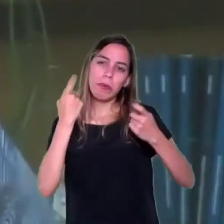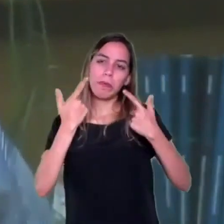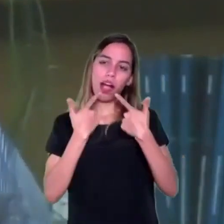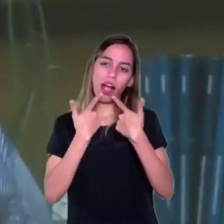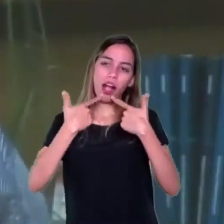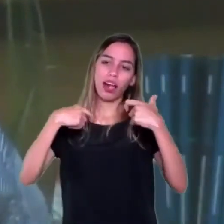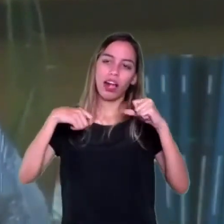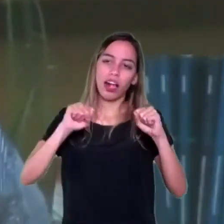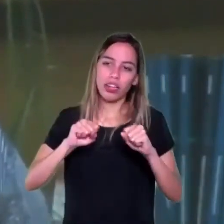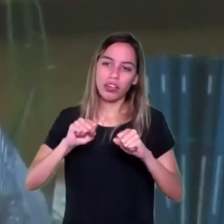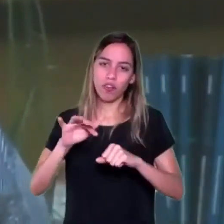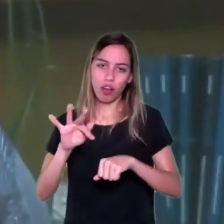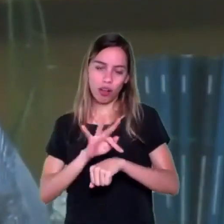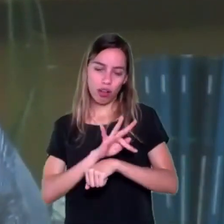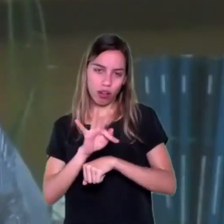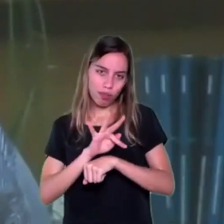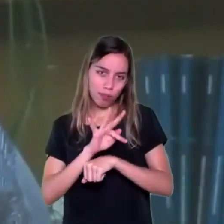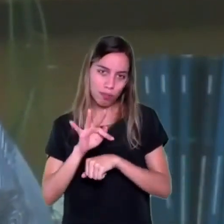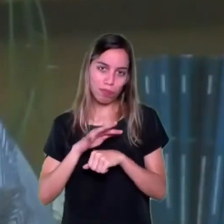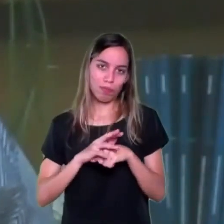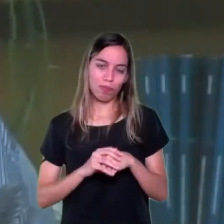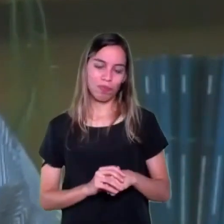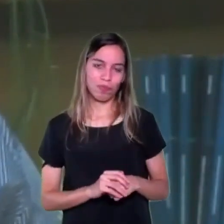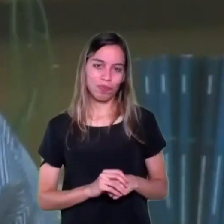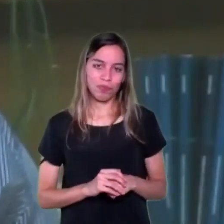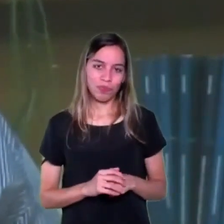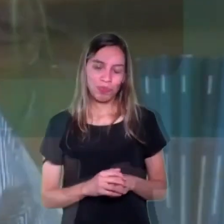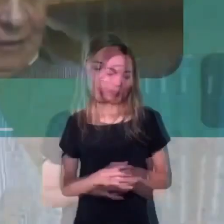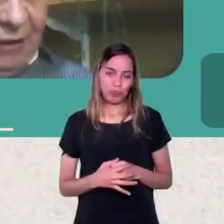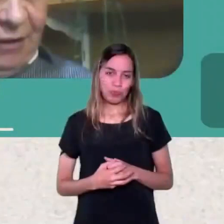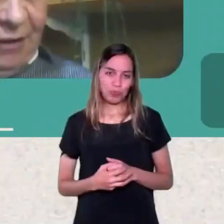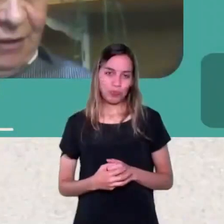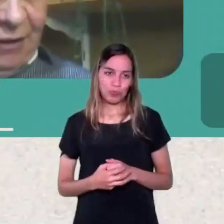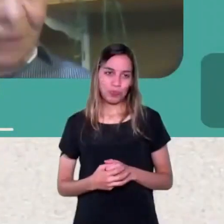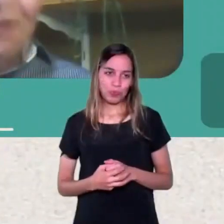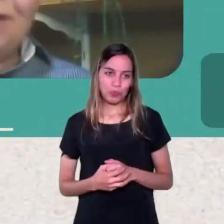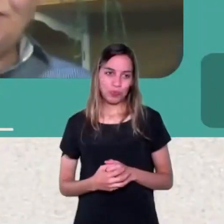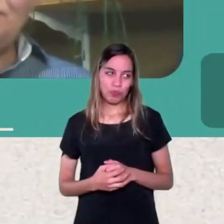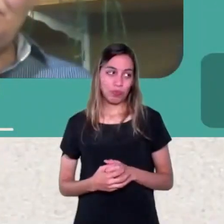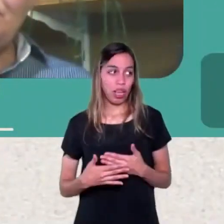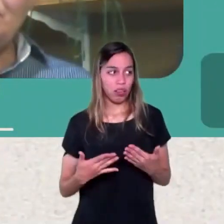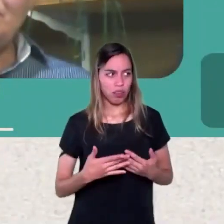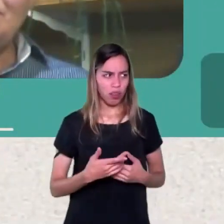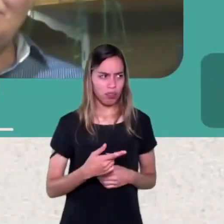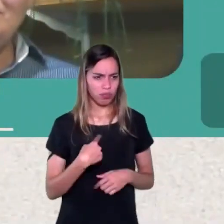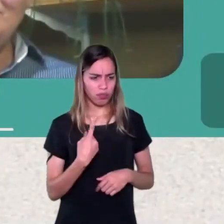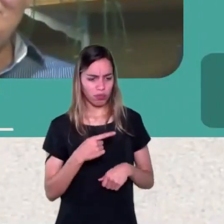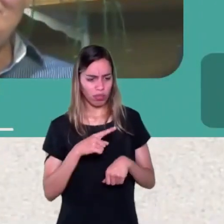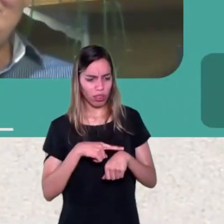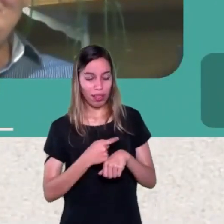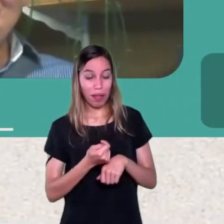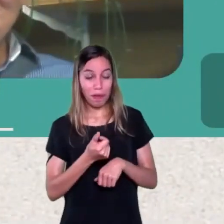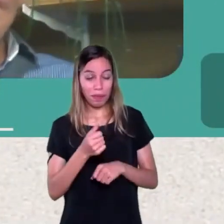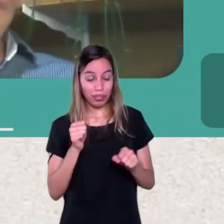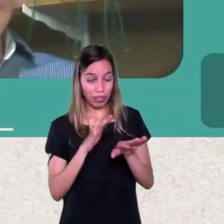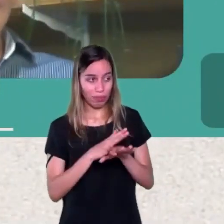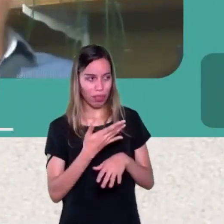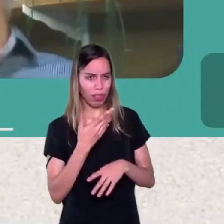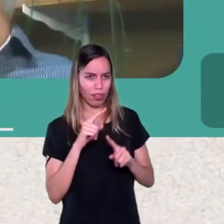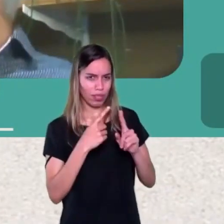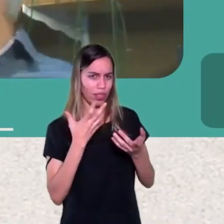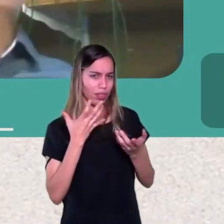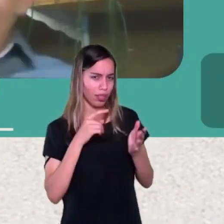mais formal, muitas vezes. Tá? E agora nosso tempo está quase acabando aqui, mas eu quero te perguntar mais